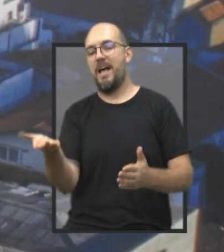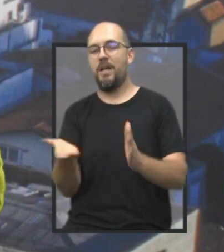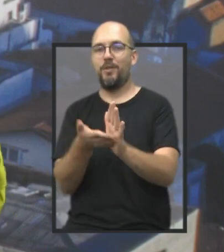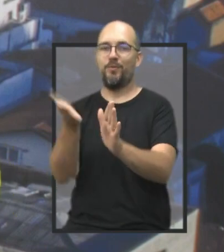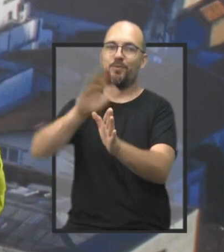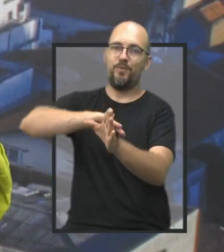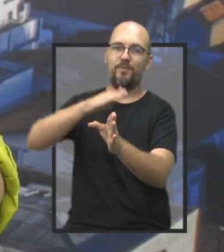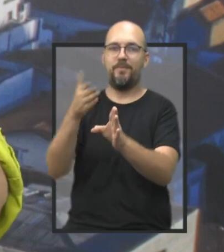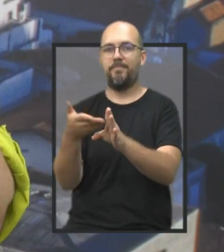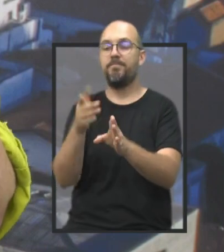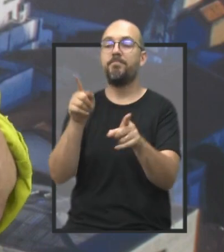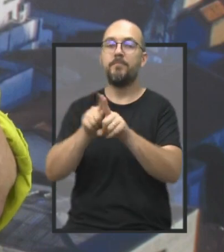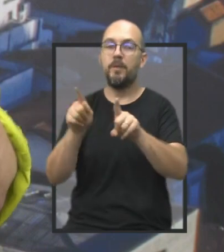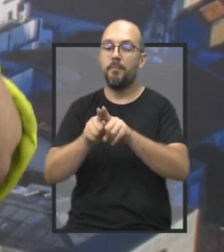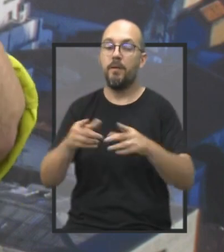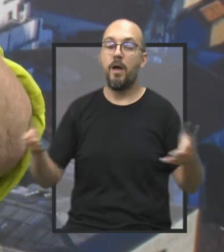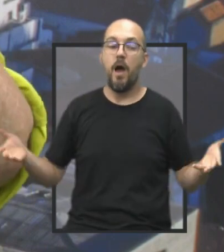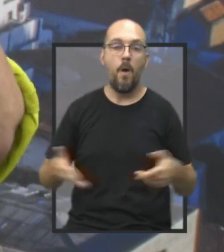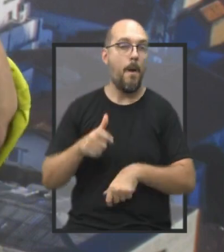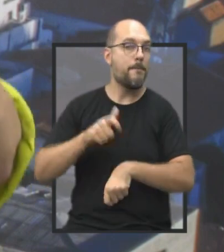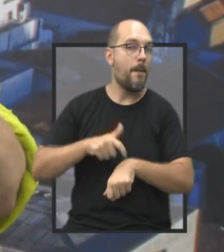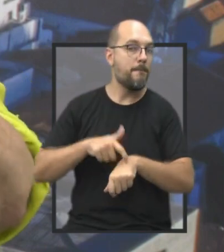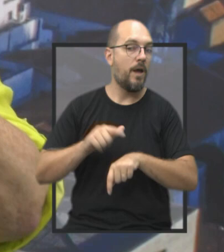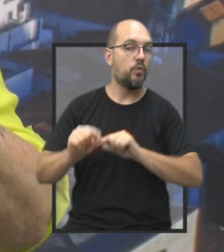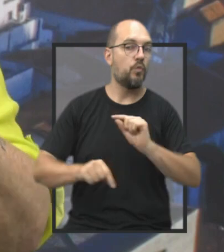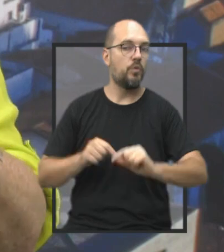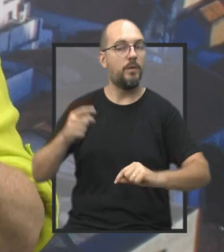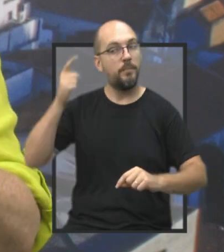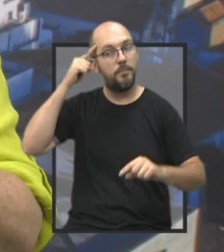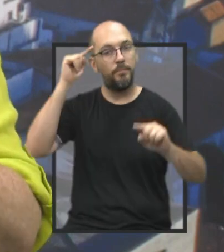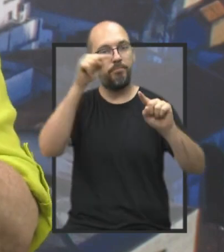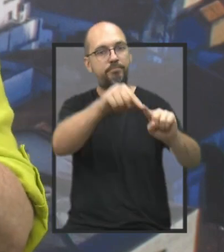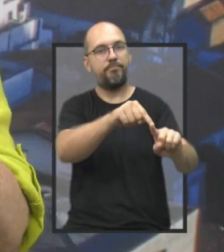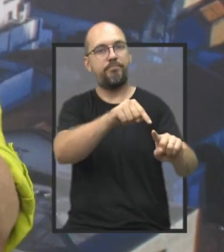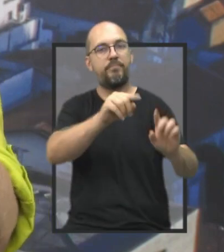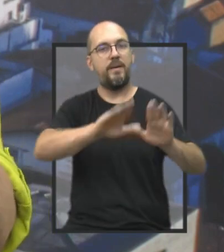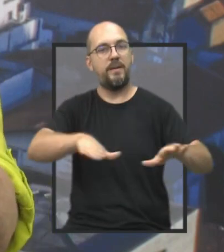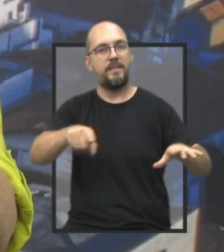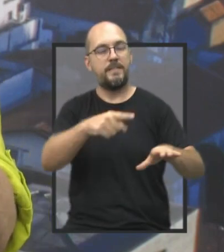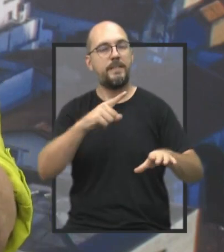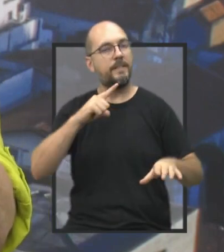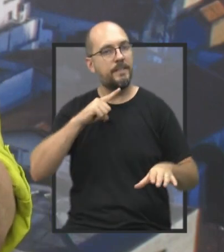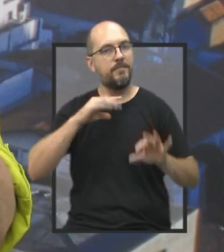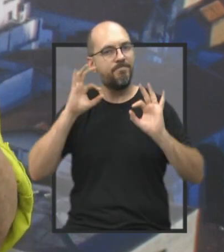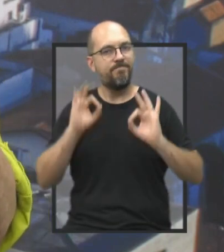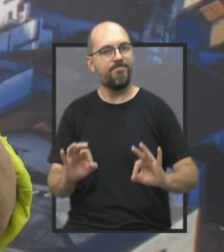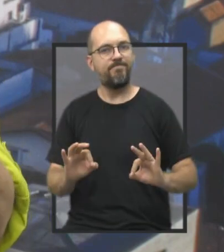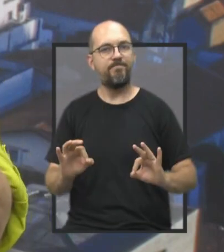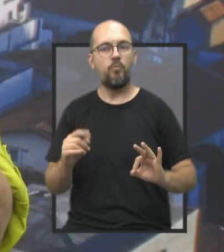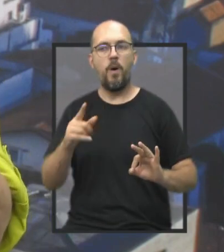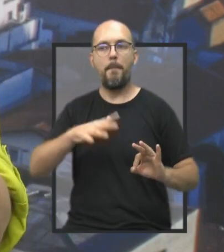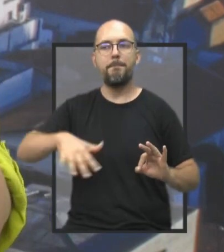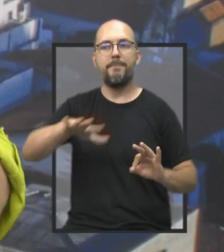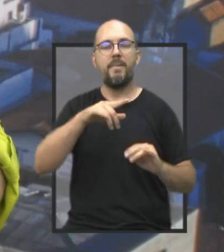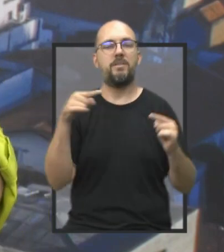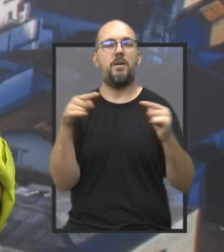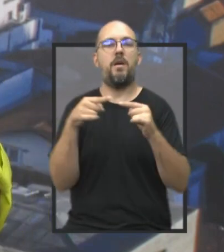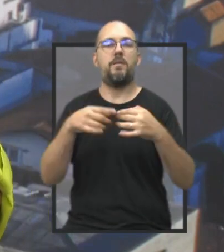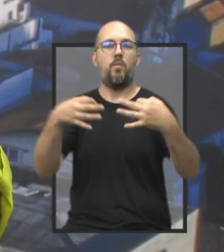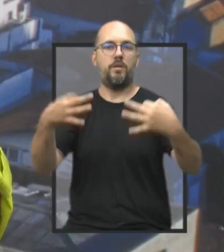tentar contemporizar, para que a gente possa, pensando nas crianças, ter realmente um ambiente mais